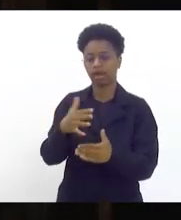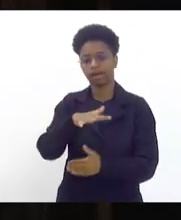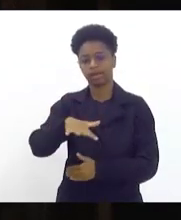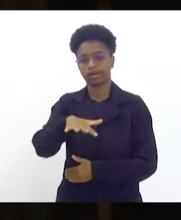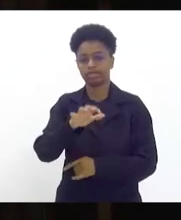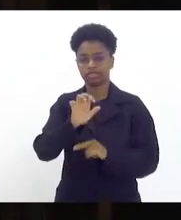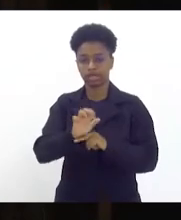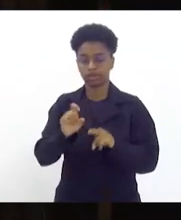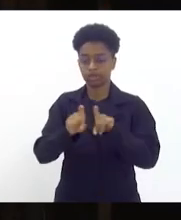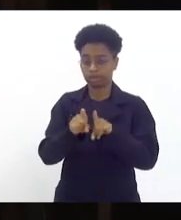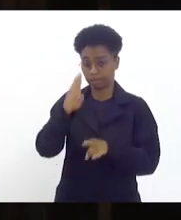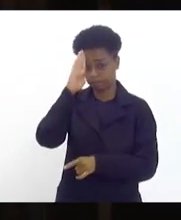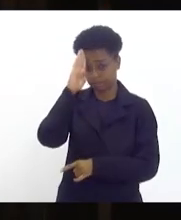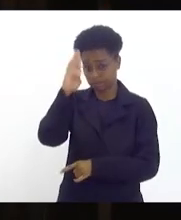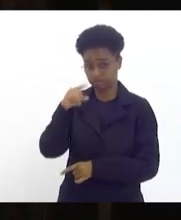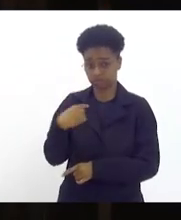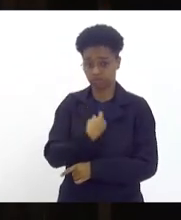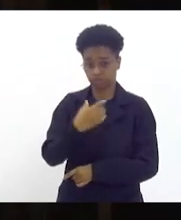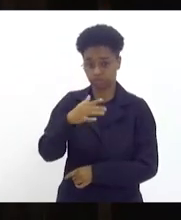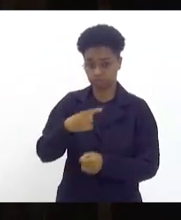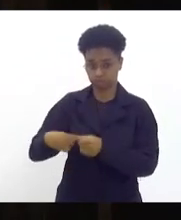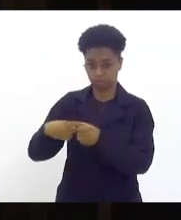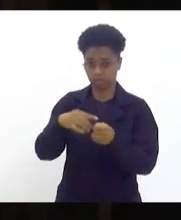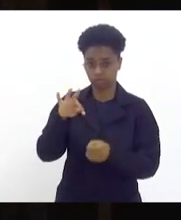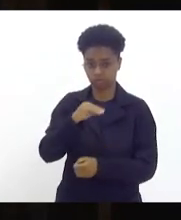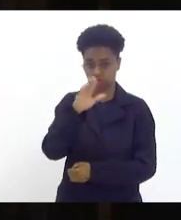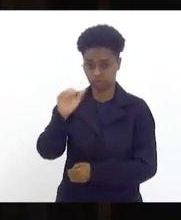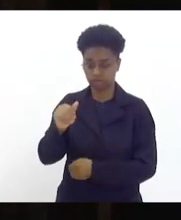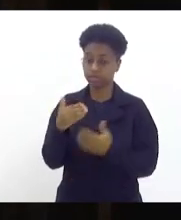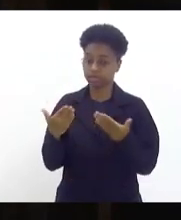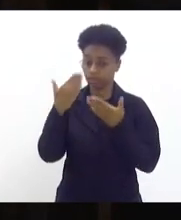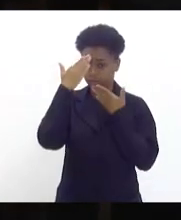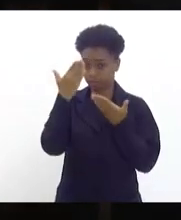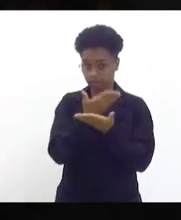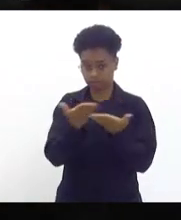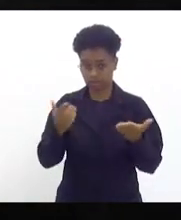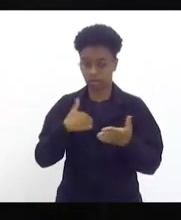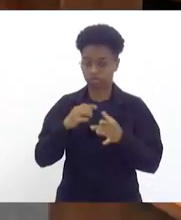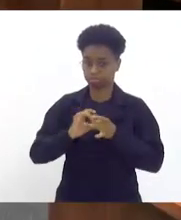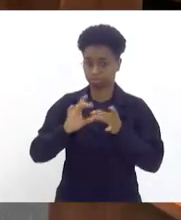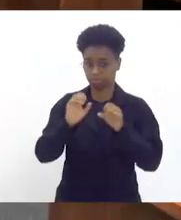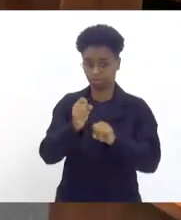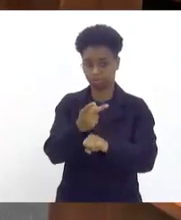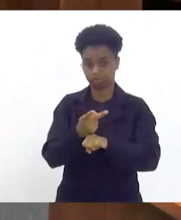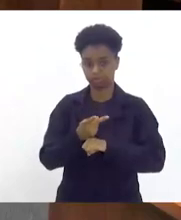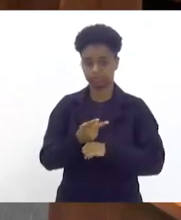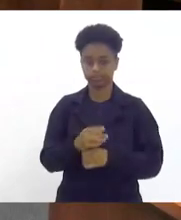do nosso estado e principalmente a nossa grande jogo muito obrigado a todos e estou à disposição